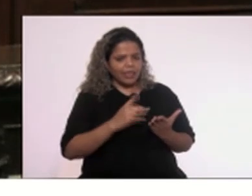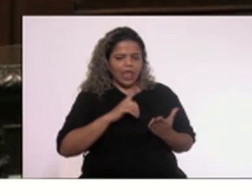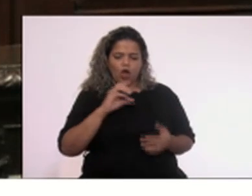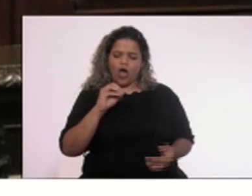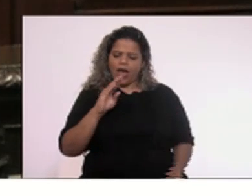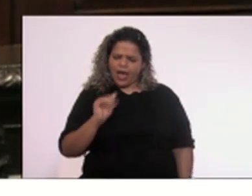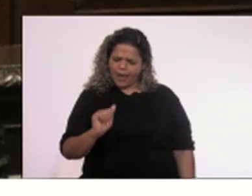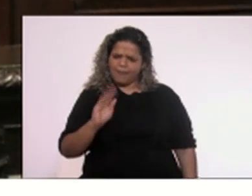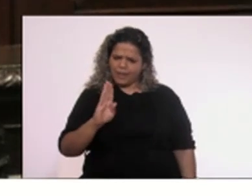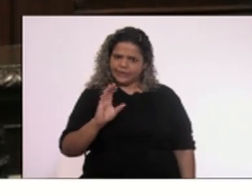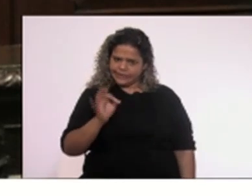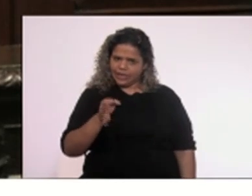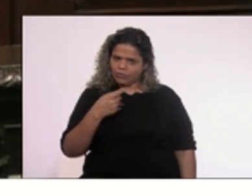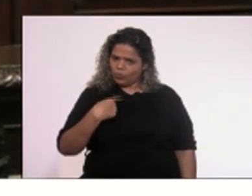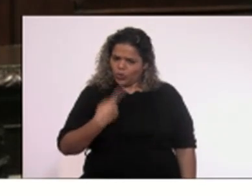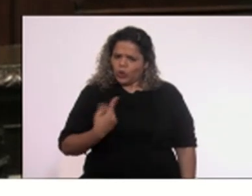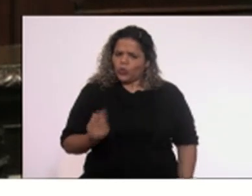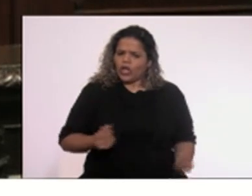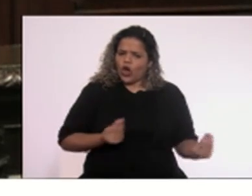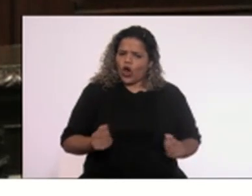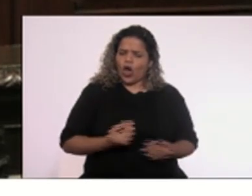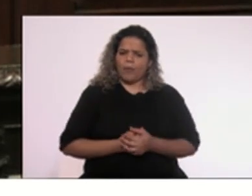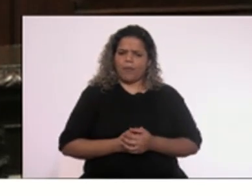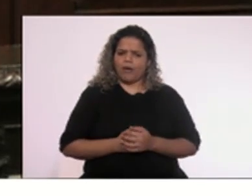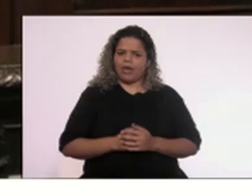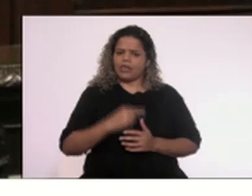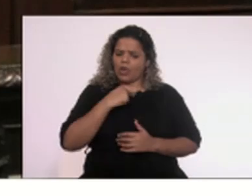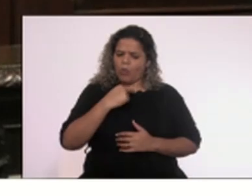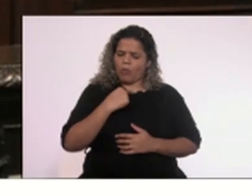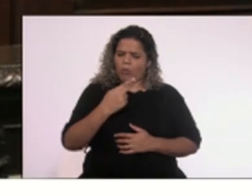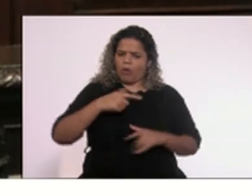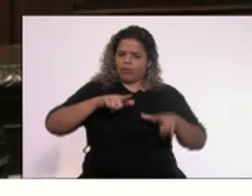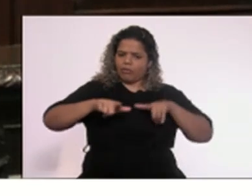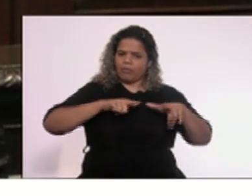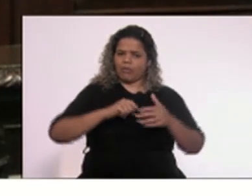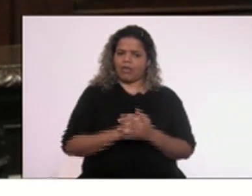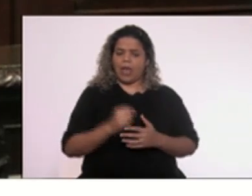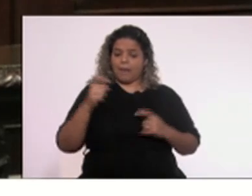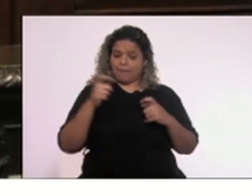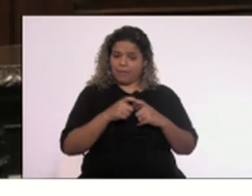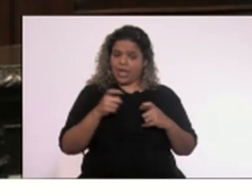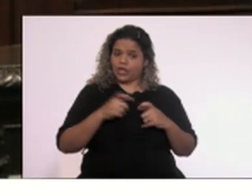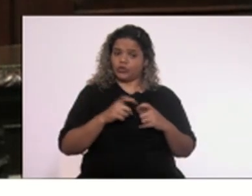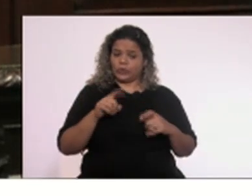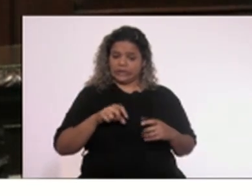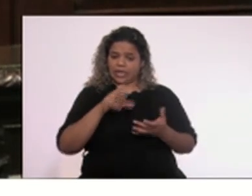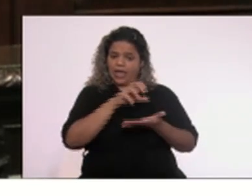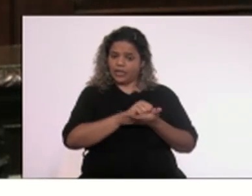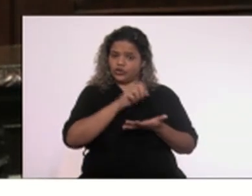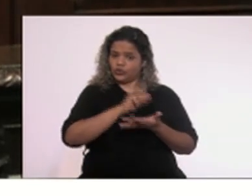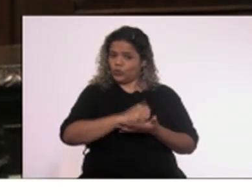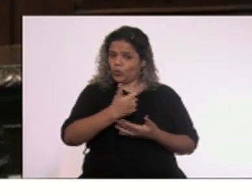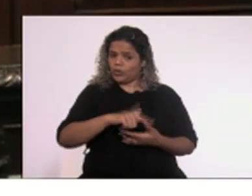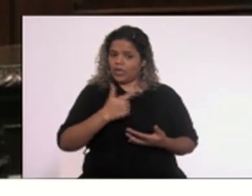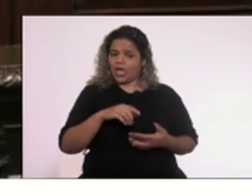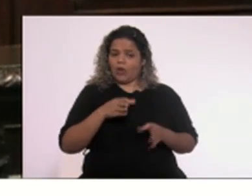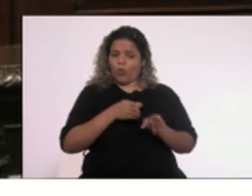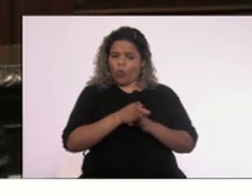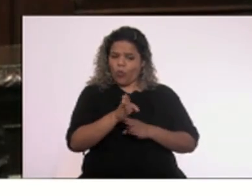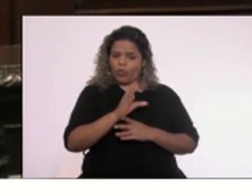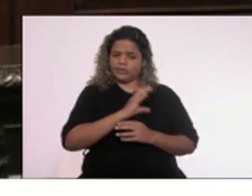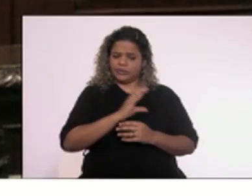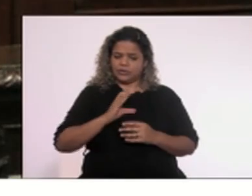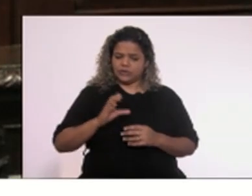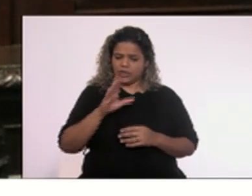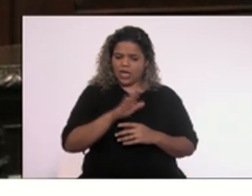não é verdade? Senão não tem chancela para exercer a advocacia. O médico, se não tiver registro no Conselho Regional de Medicina